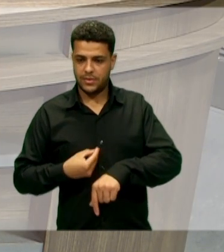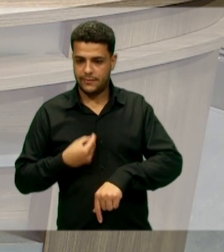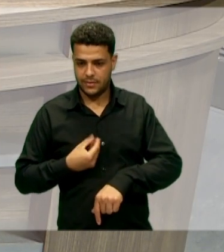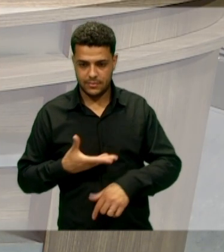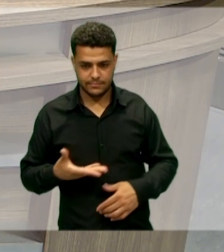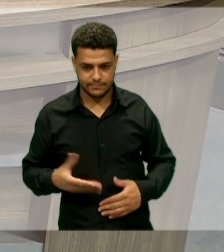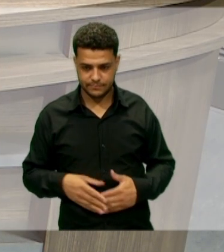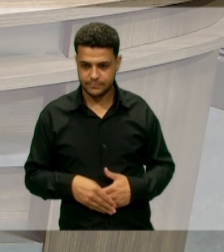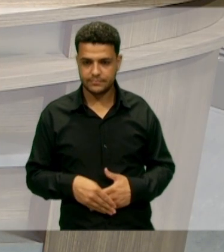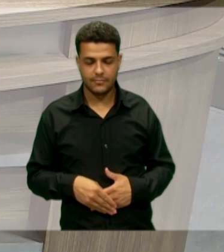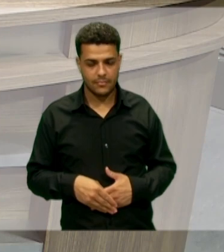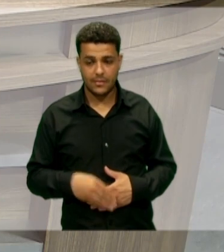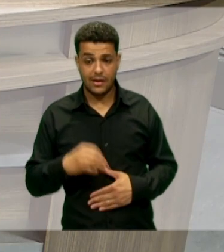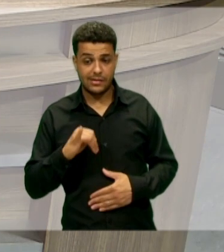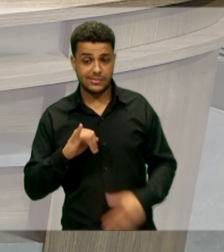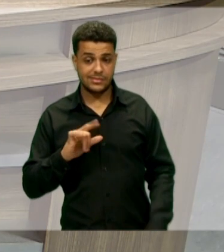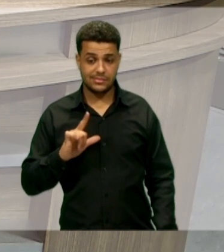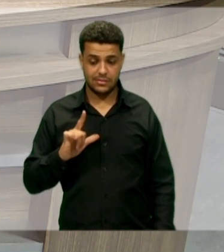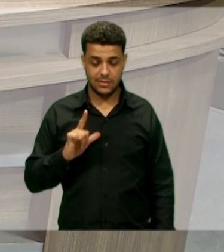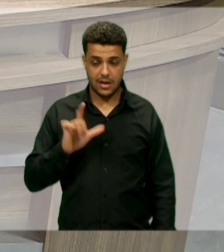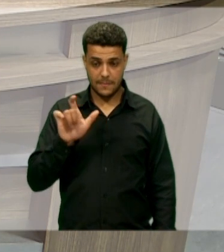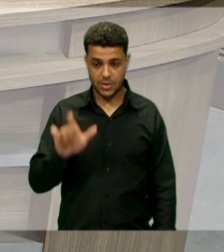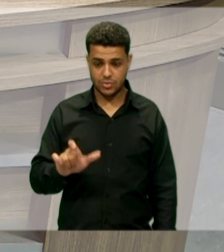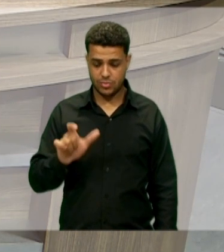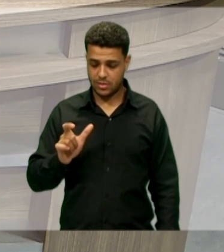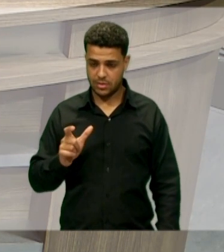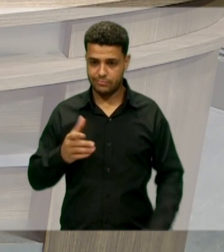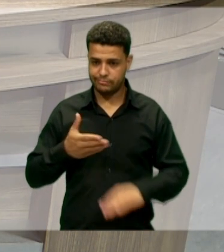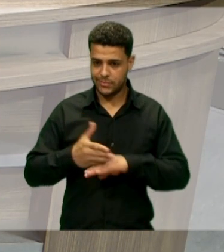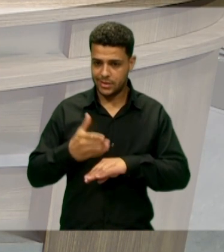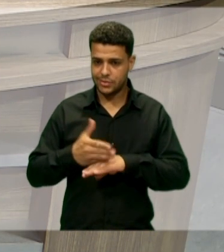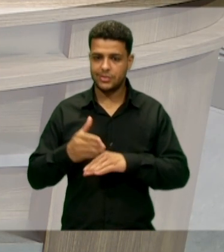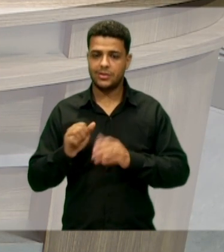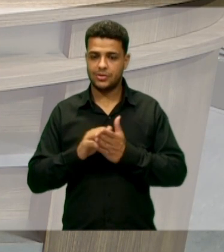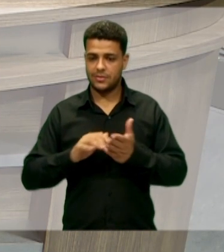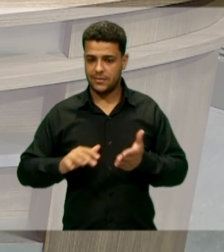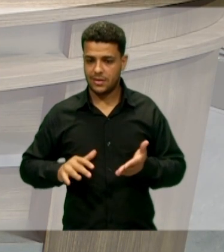né? Então, a paciente que ela pratica atividades, que ela